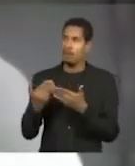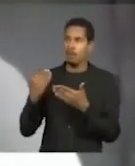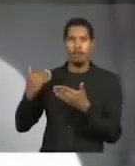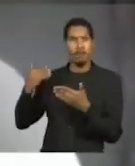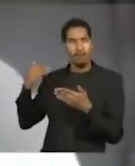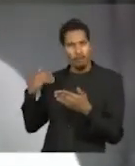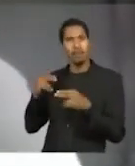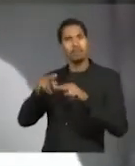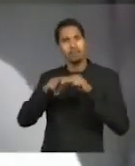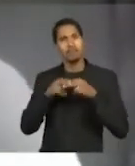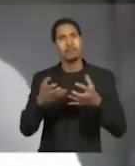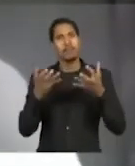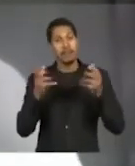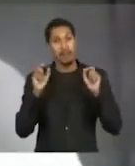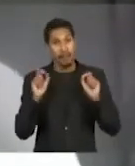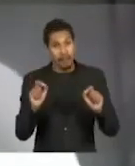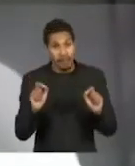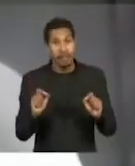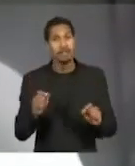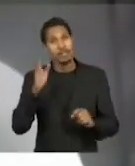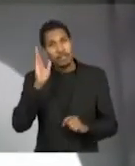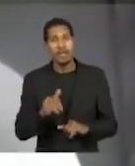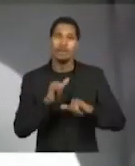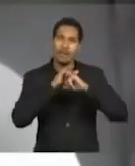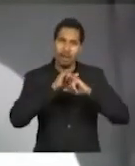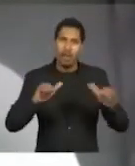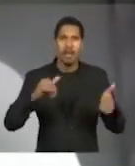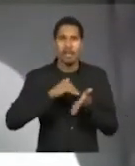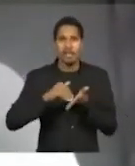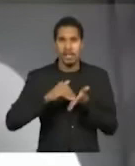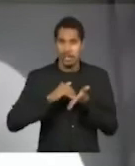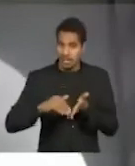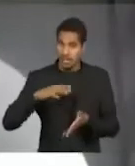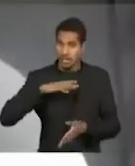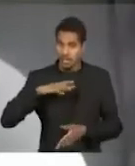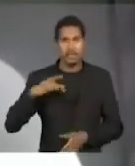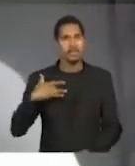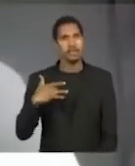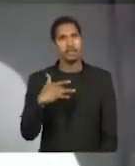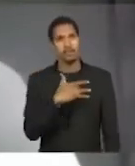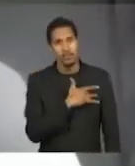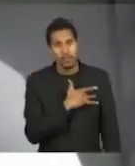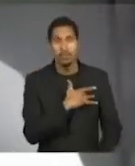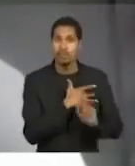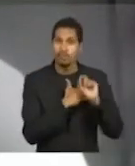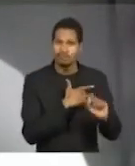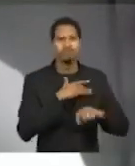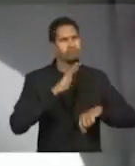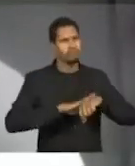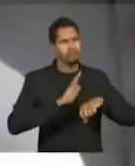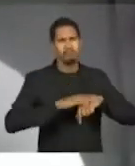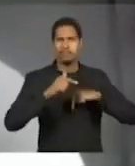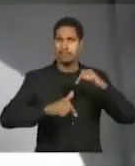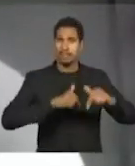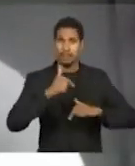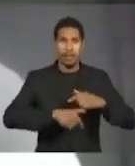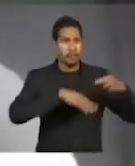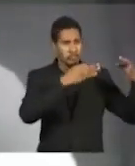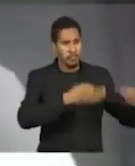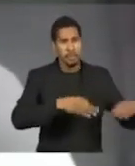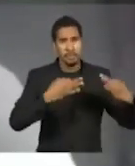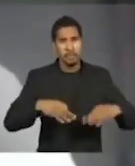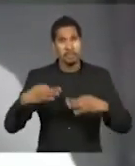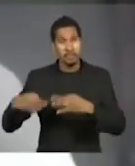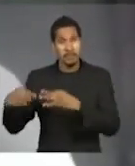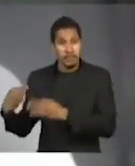por isso eu quero aqui deixar o meu registro à Secretaria Municipal de Saúde, que está fazendo um trabalho bem feito,